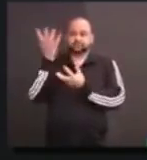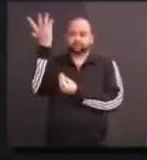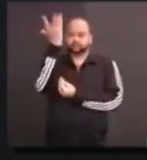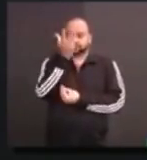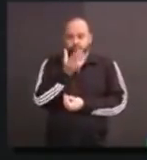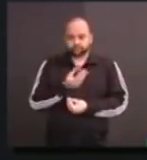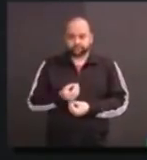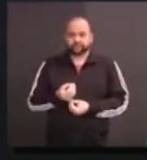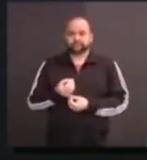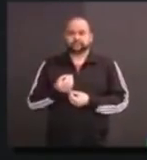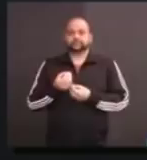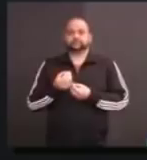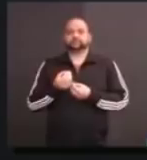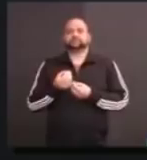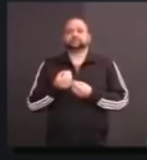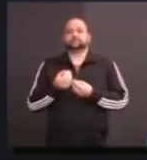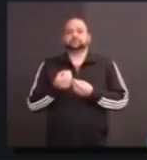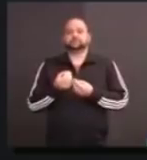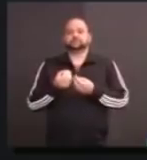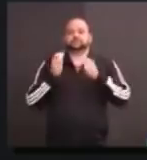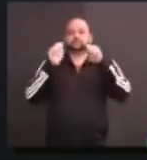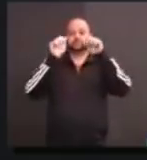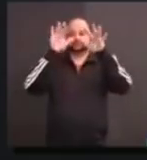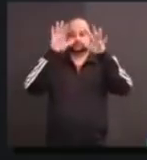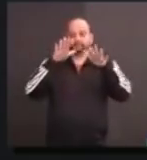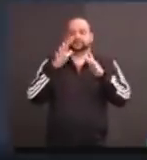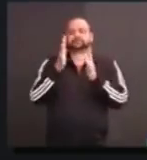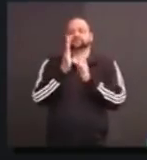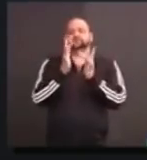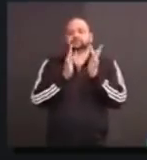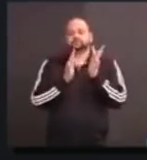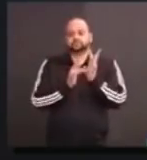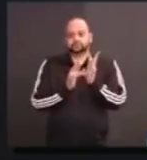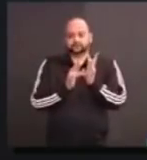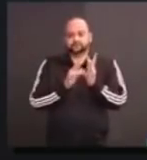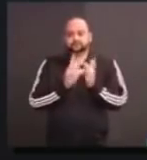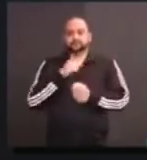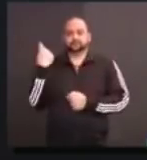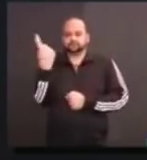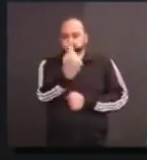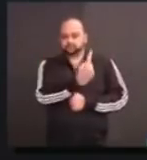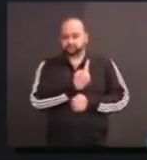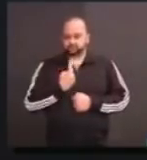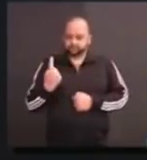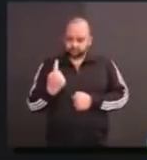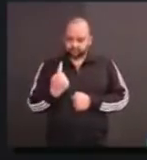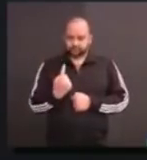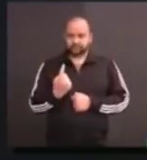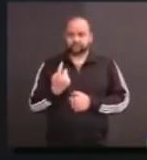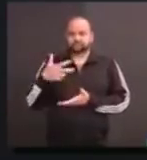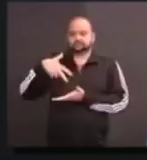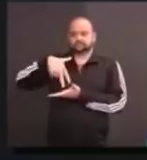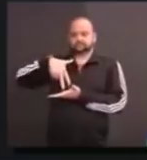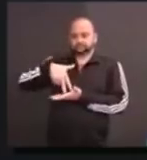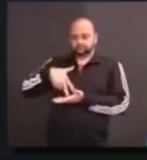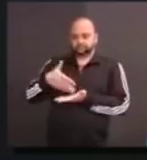as bênçãos de Jesus para todos nós que aqui